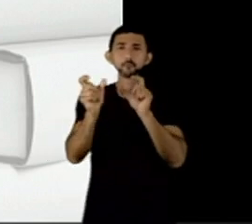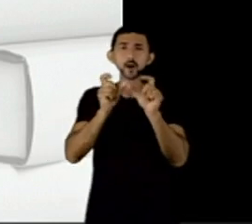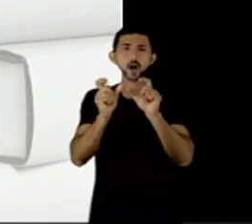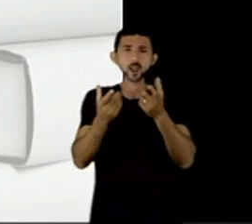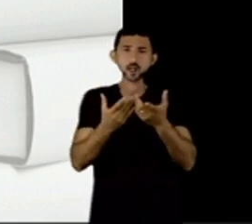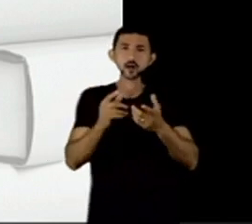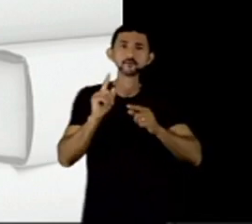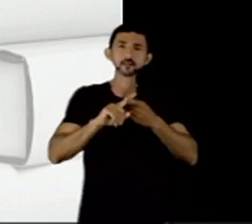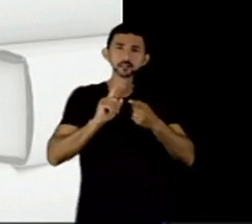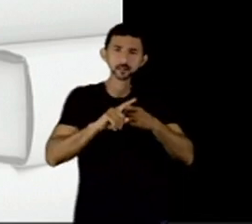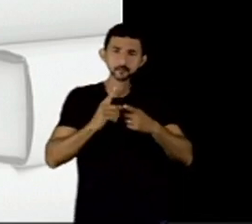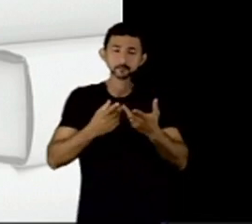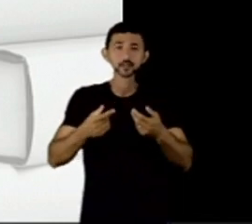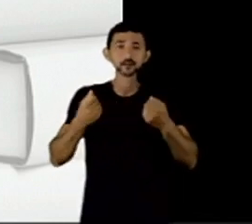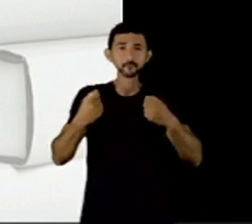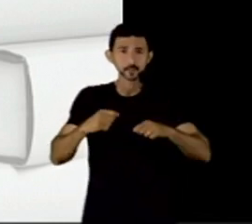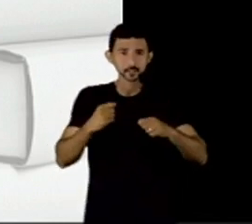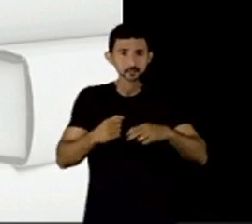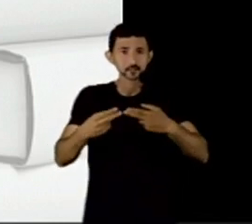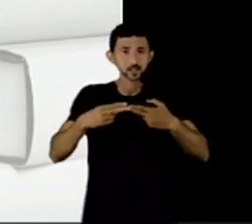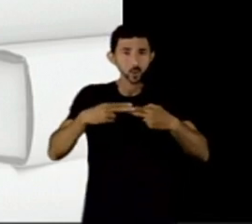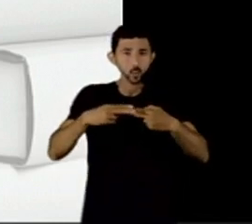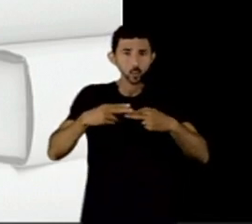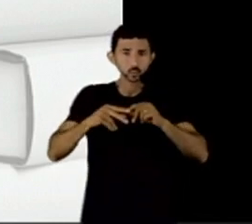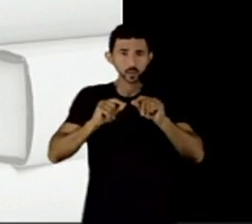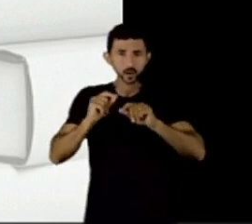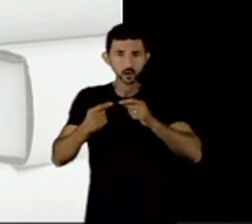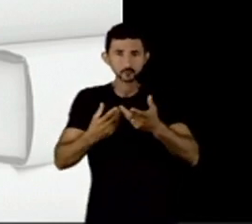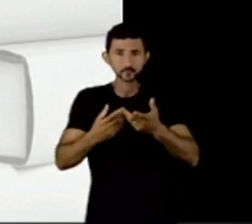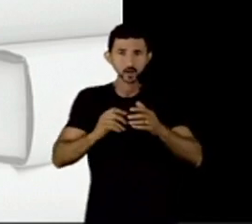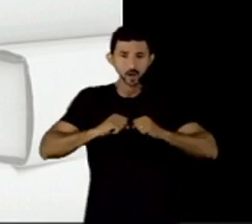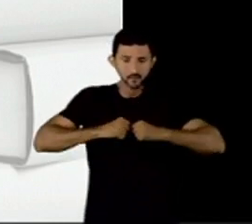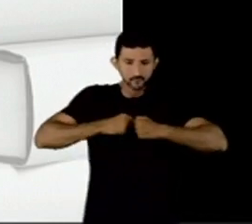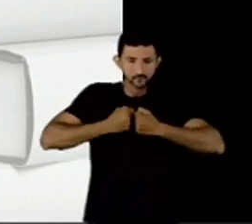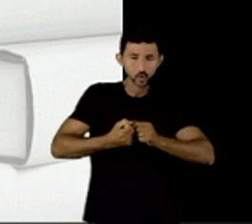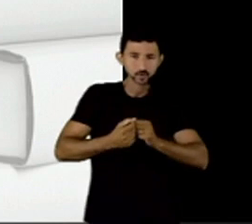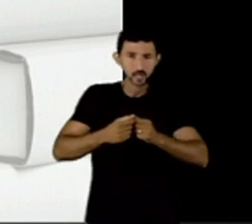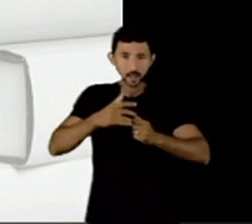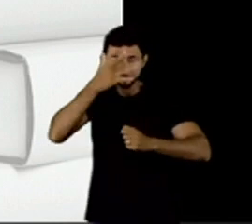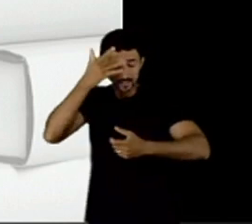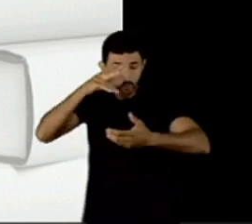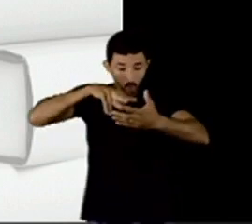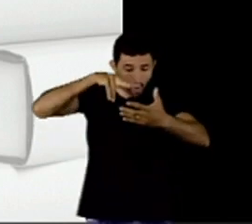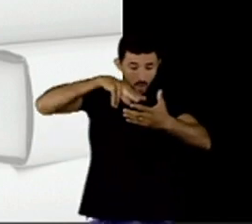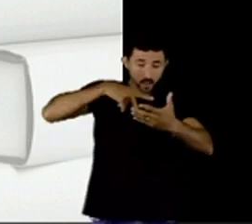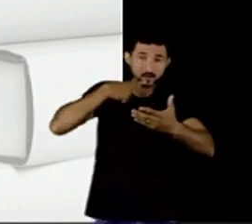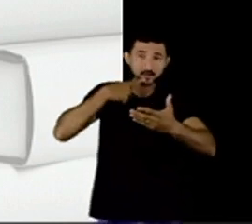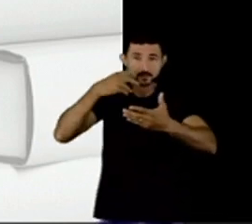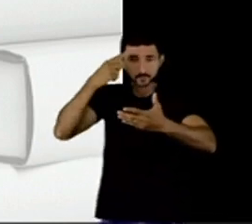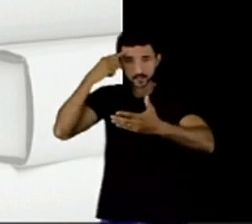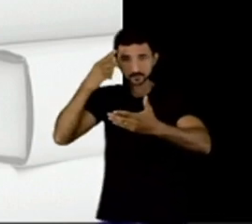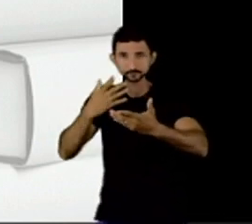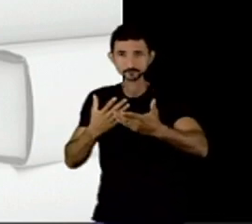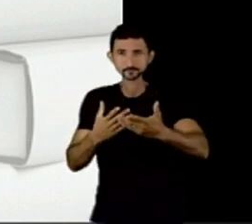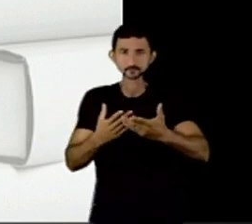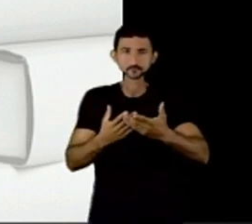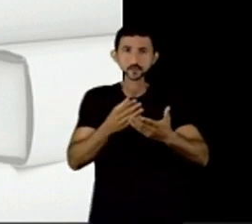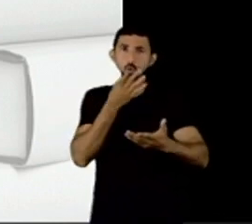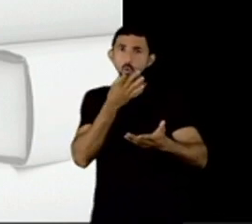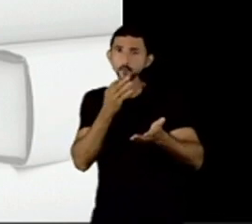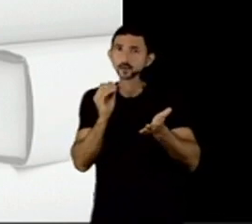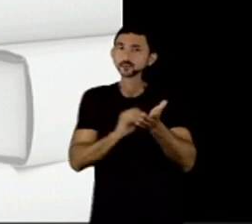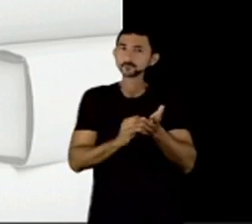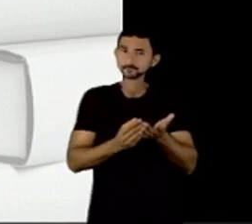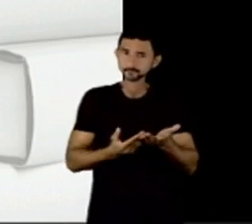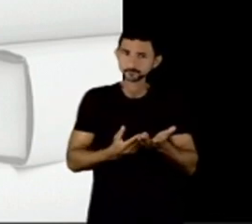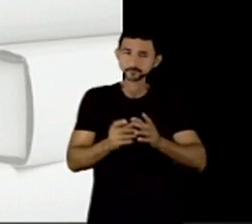são expressões que também são usadas para forçar o leitor. Lembra, a ideia do argumento